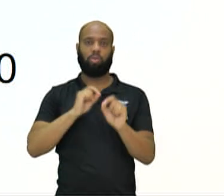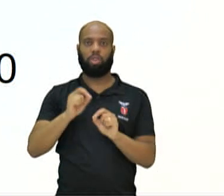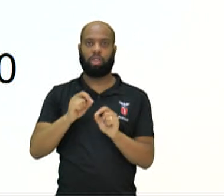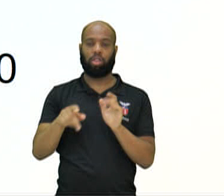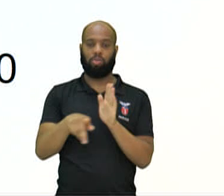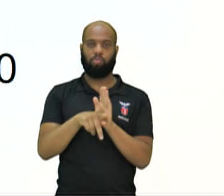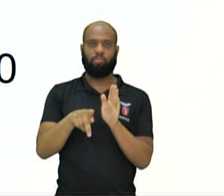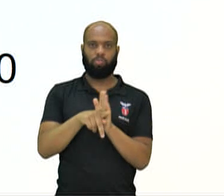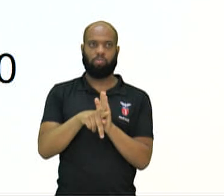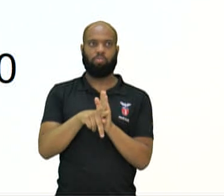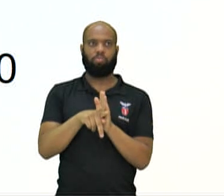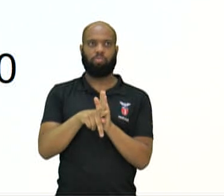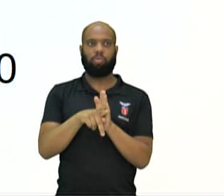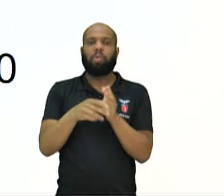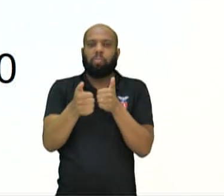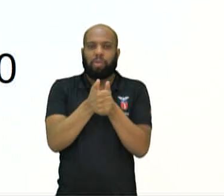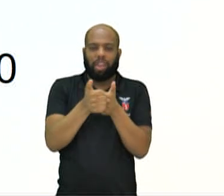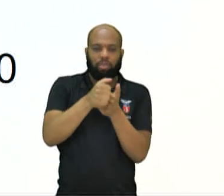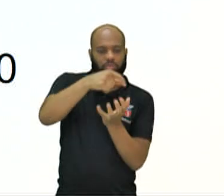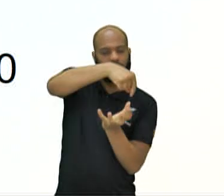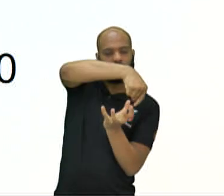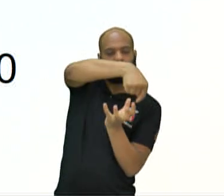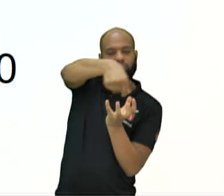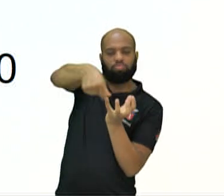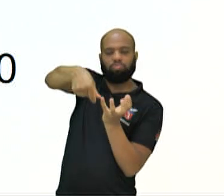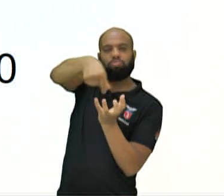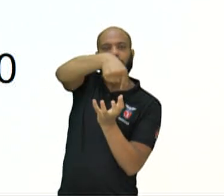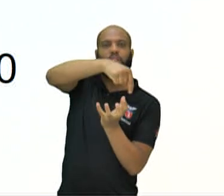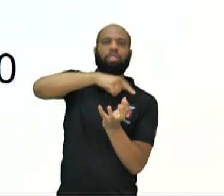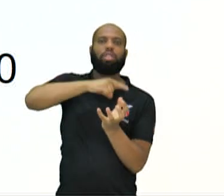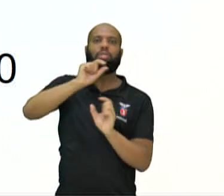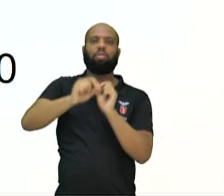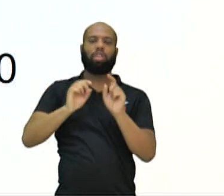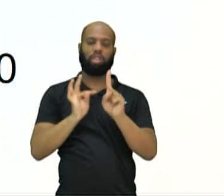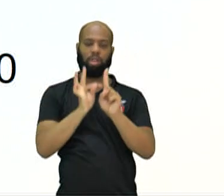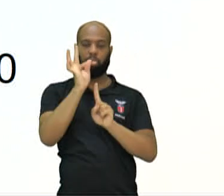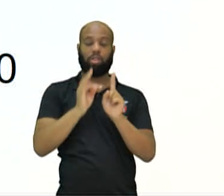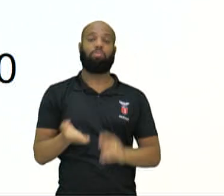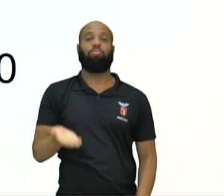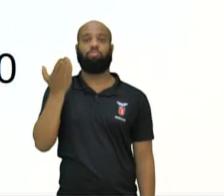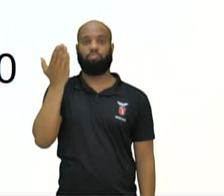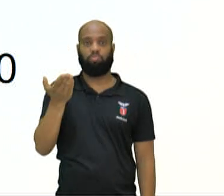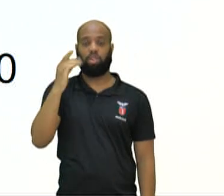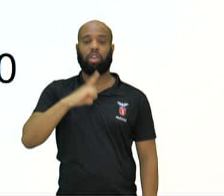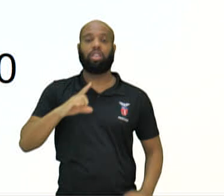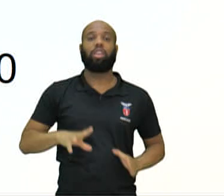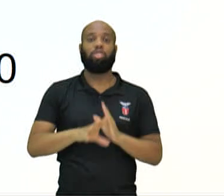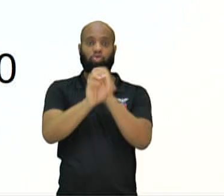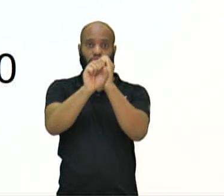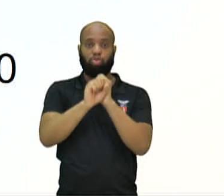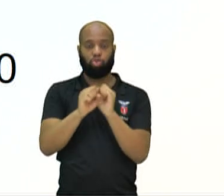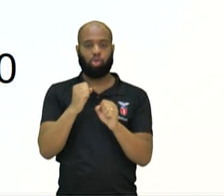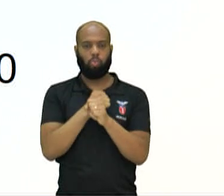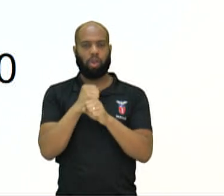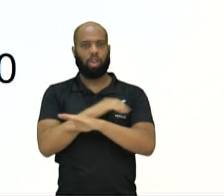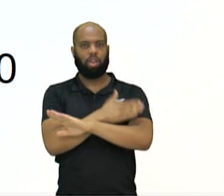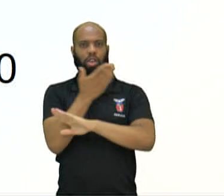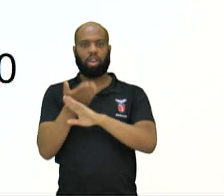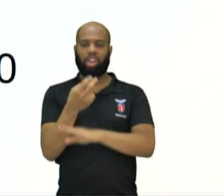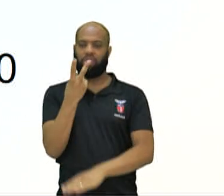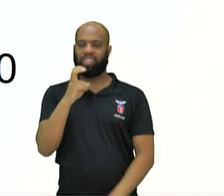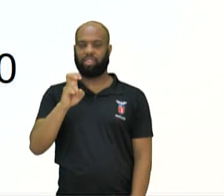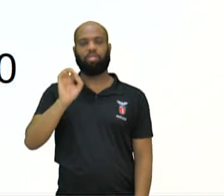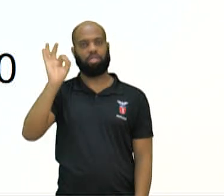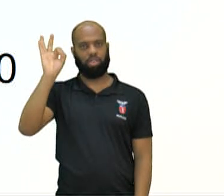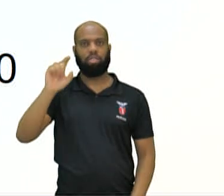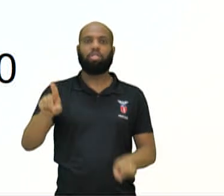zonas tropicais, próximas à linha do Equador, apresenta temperaturas elevadas, com médias anuais em torno de 25 graus